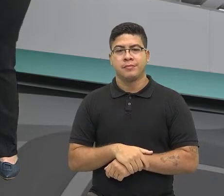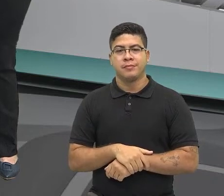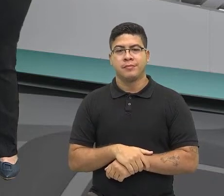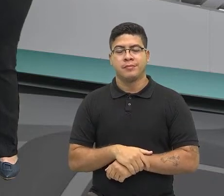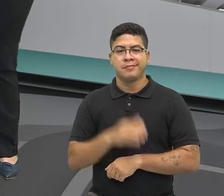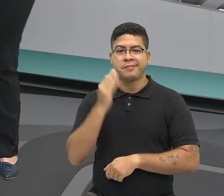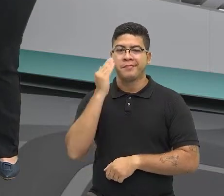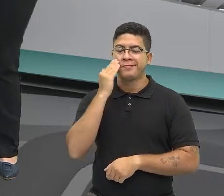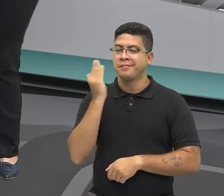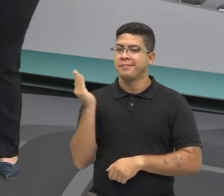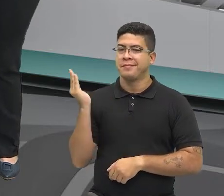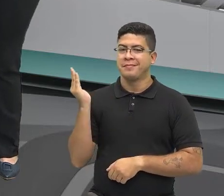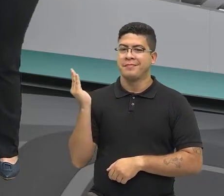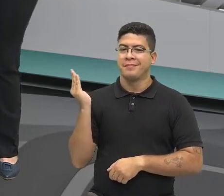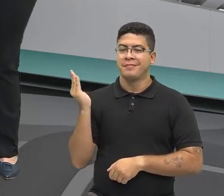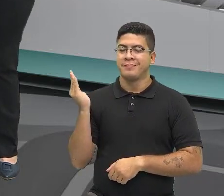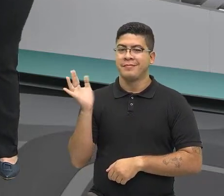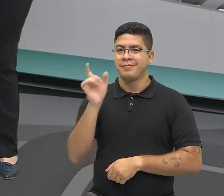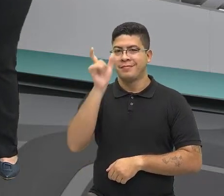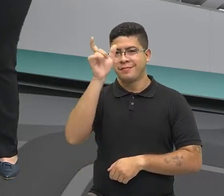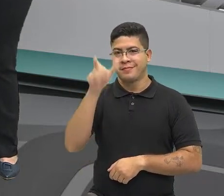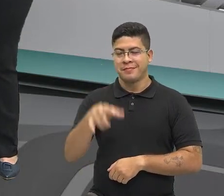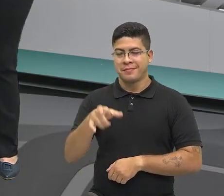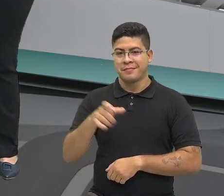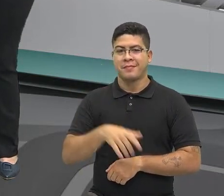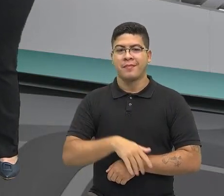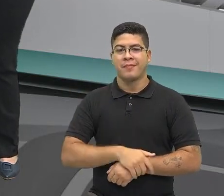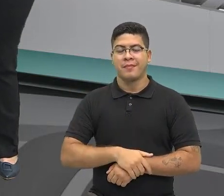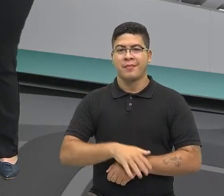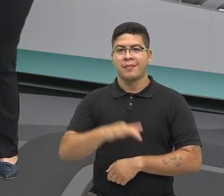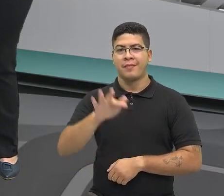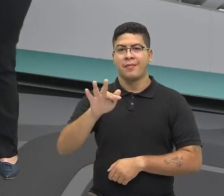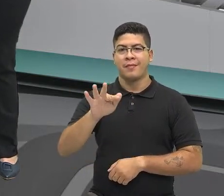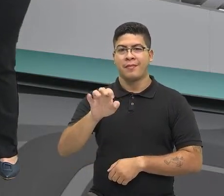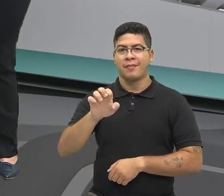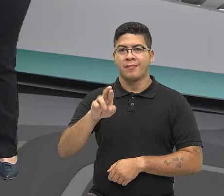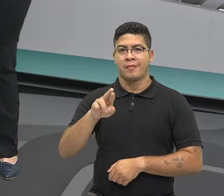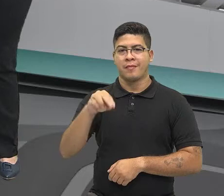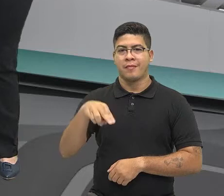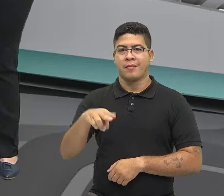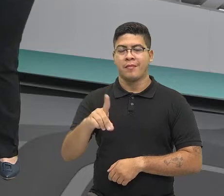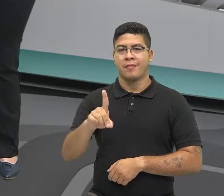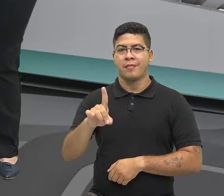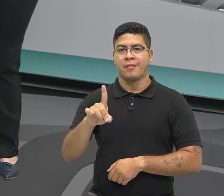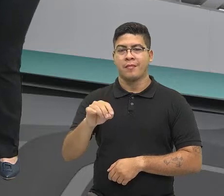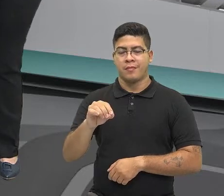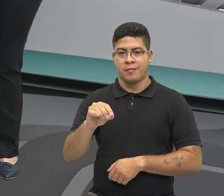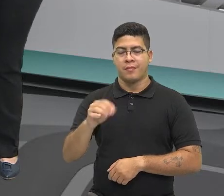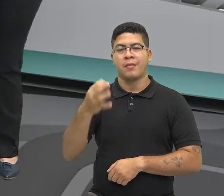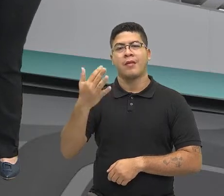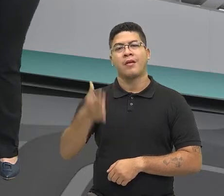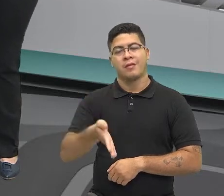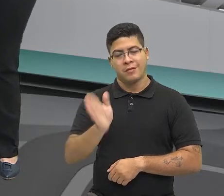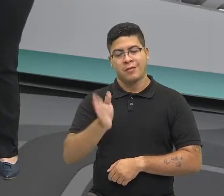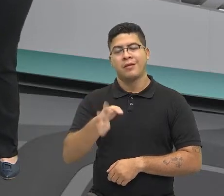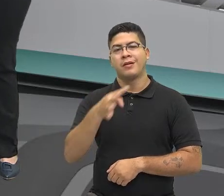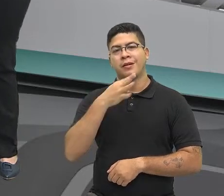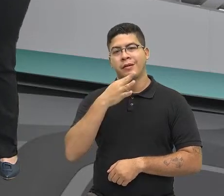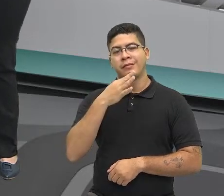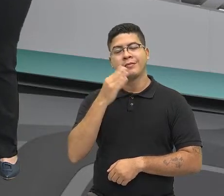momento a gente vai somente apresentá-los. Então, nós temos aí o Fernando Pessoa, que a gente já tinha falado, né, sobre ele,